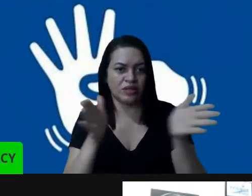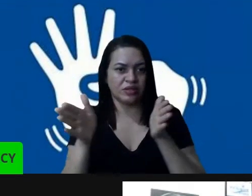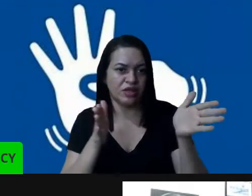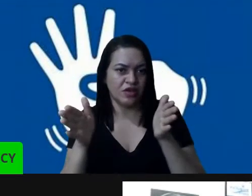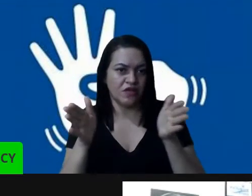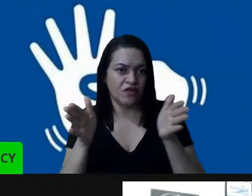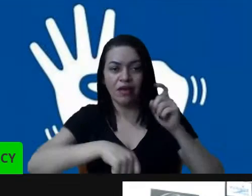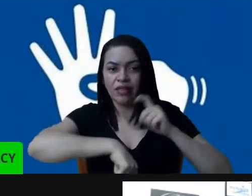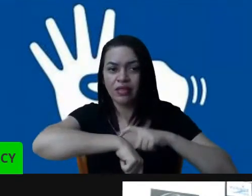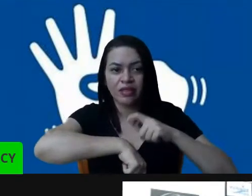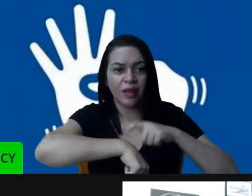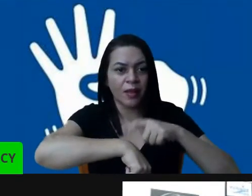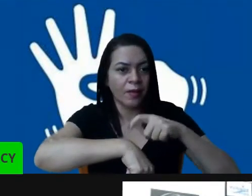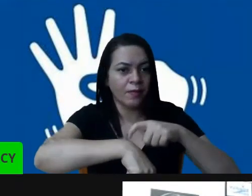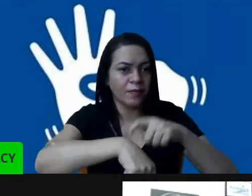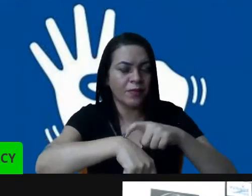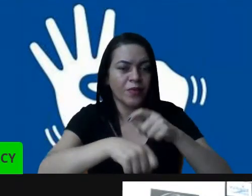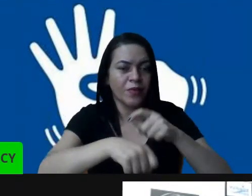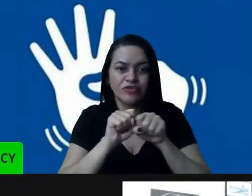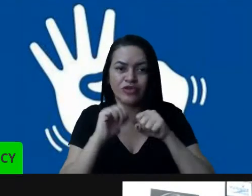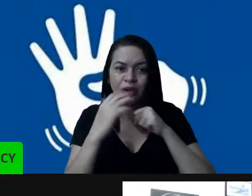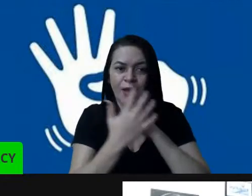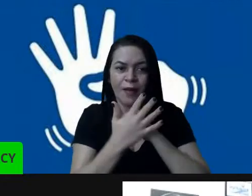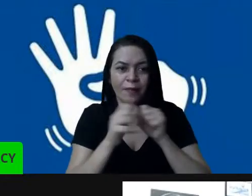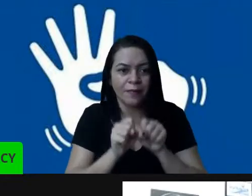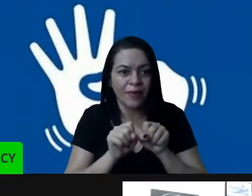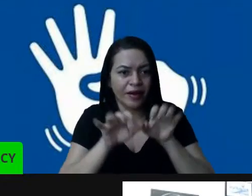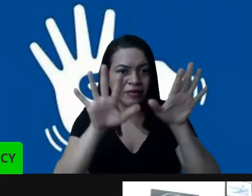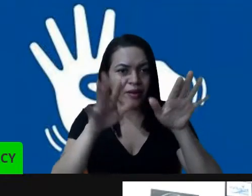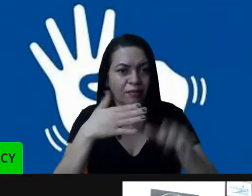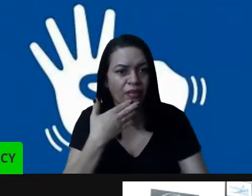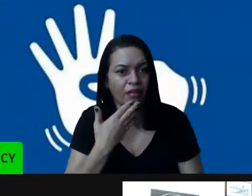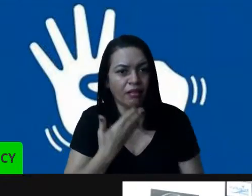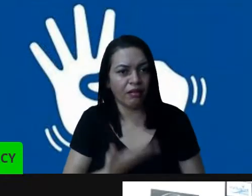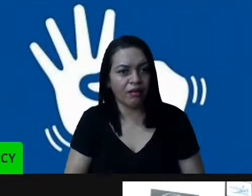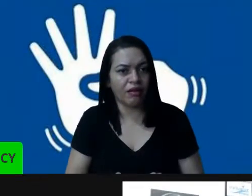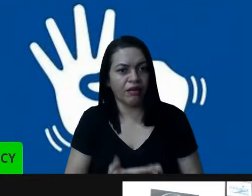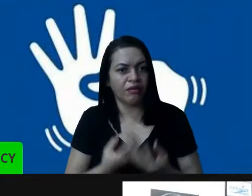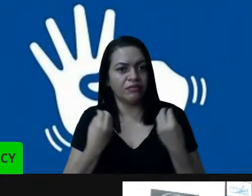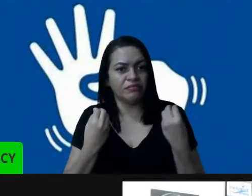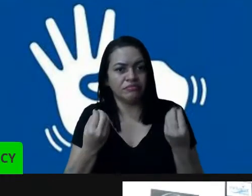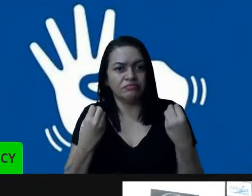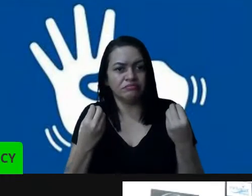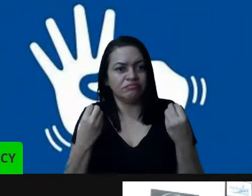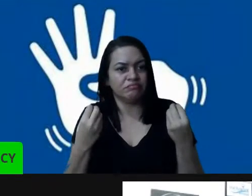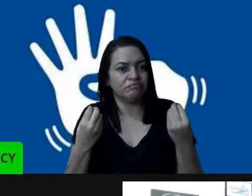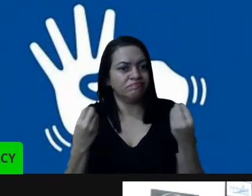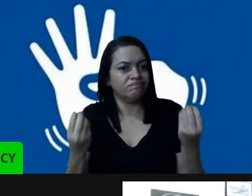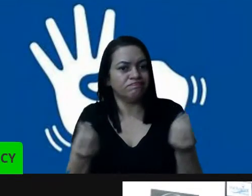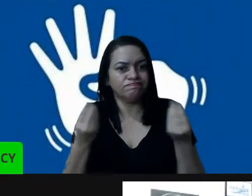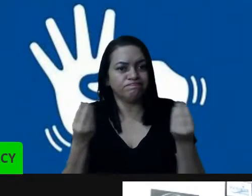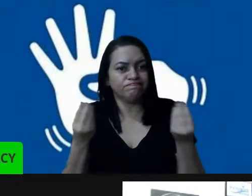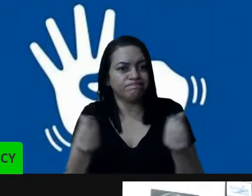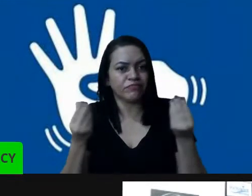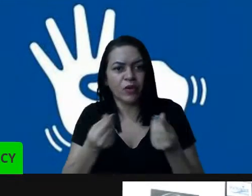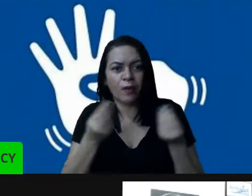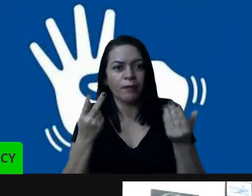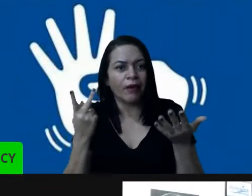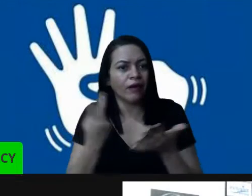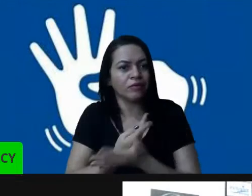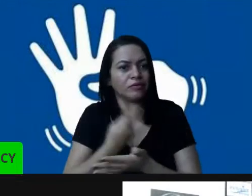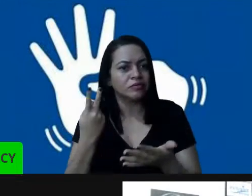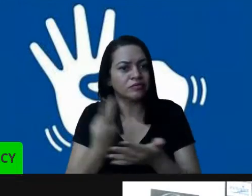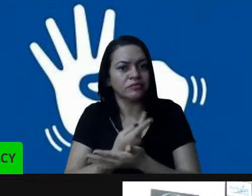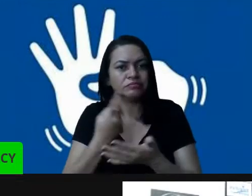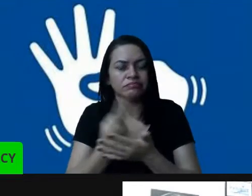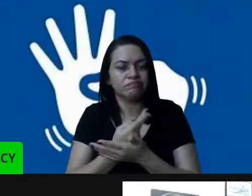pandemia, é impressionante como as informações elas chegam totalmente picotadas, às